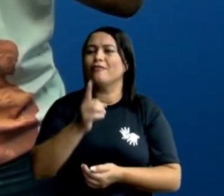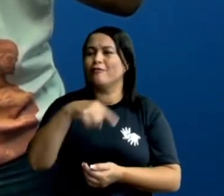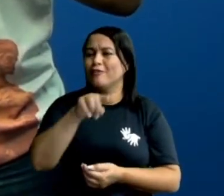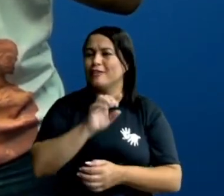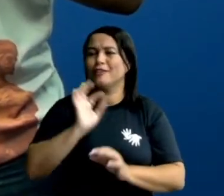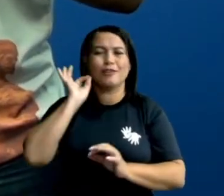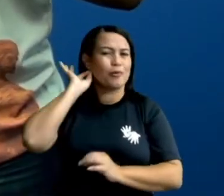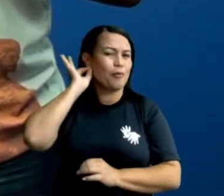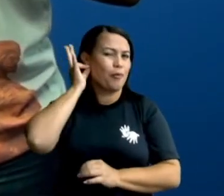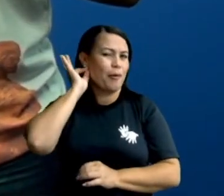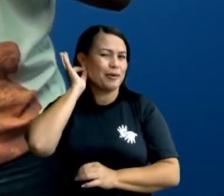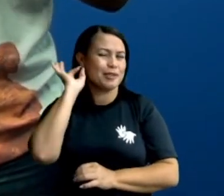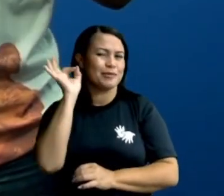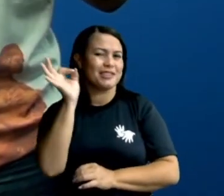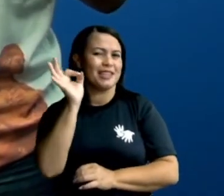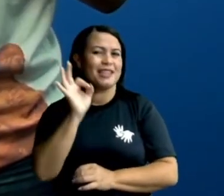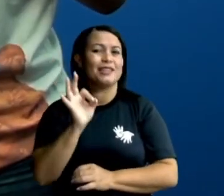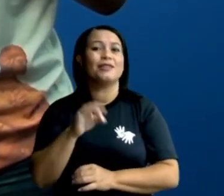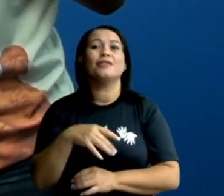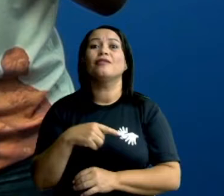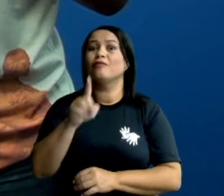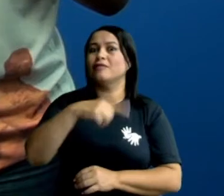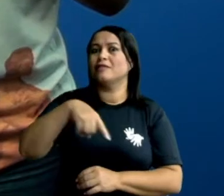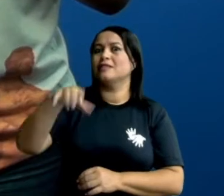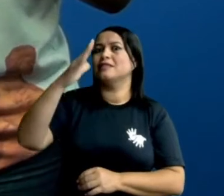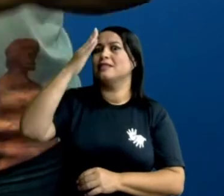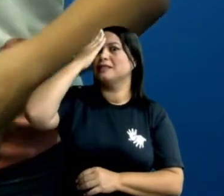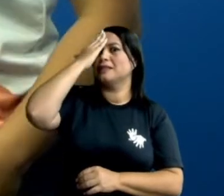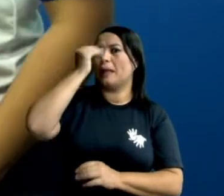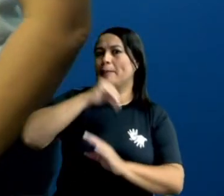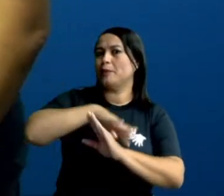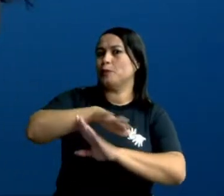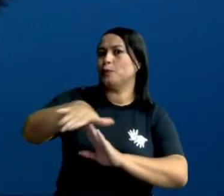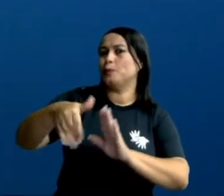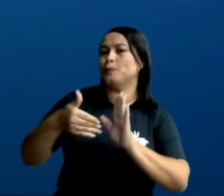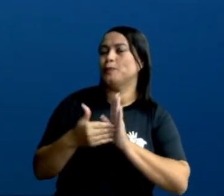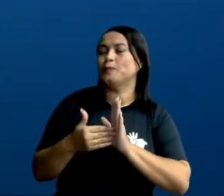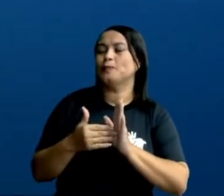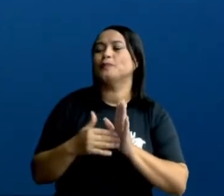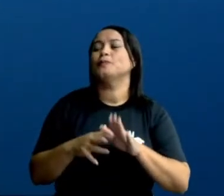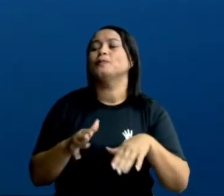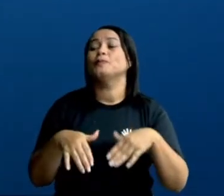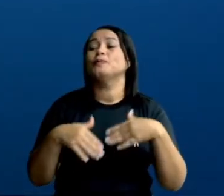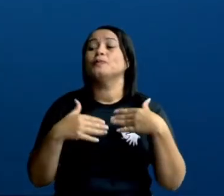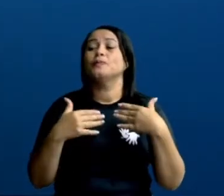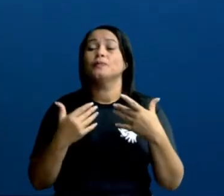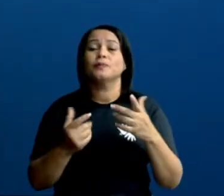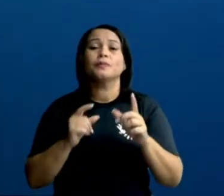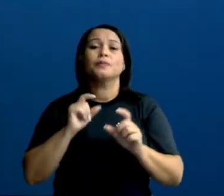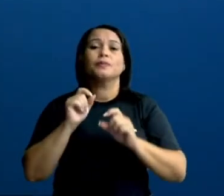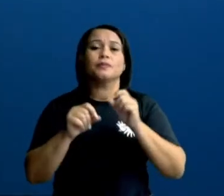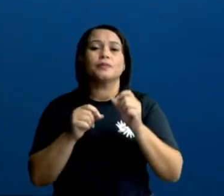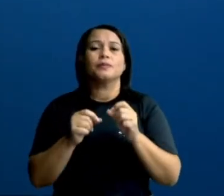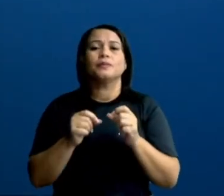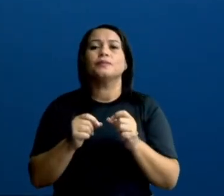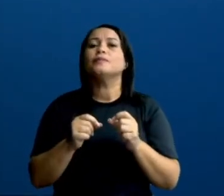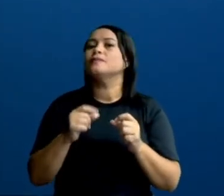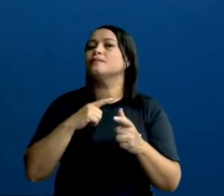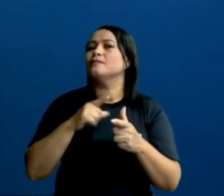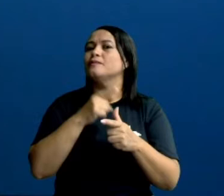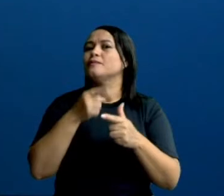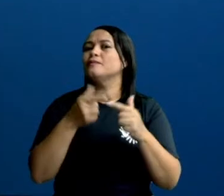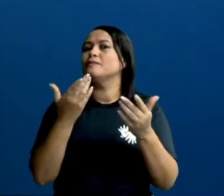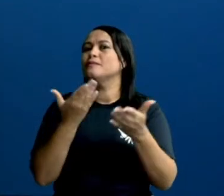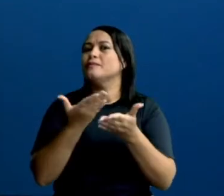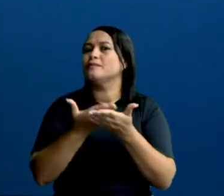Vocês são ótimos, tá certo? Sabem tudo. E olha mais uma brincadeirinha